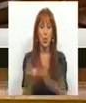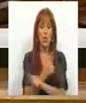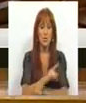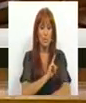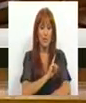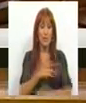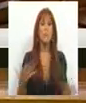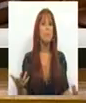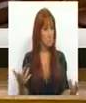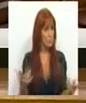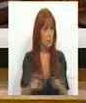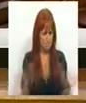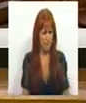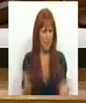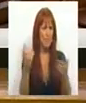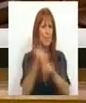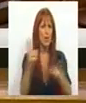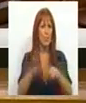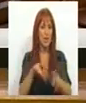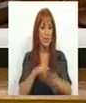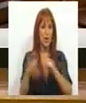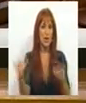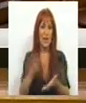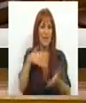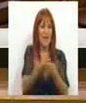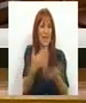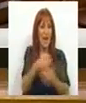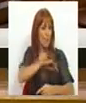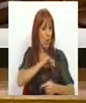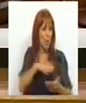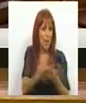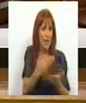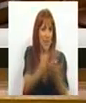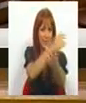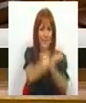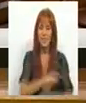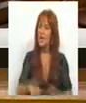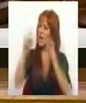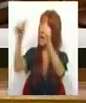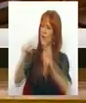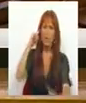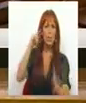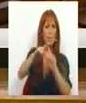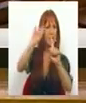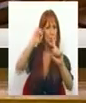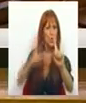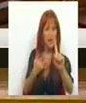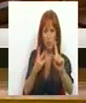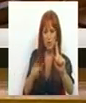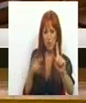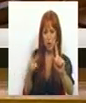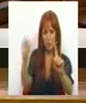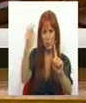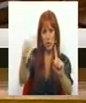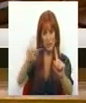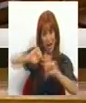consumo privado alavancado pela política de reposição de rendimentos, fixando uma meta para o déficit de